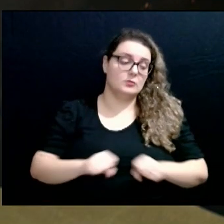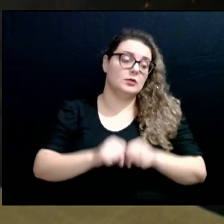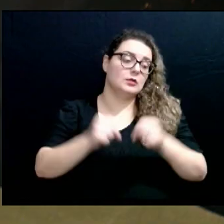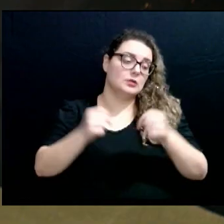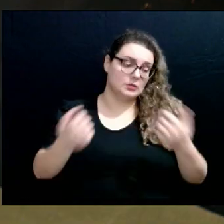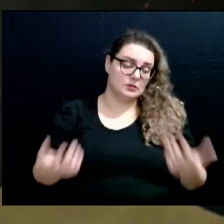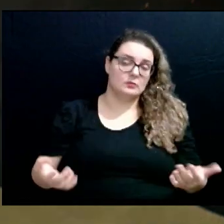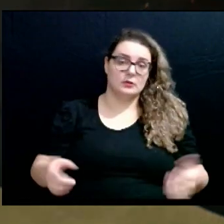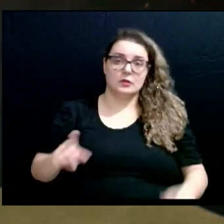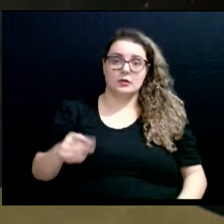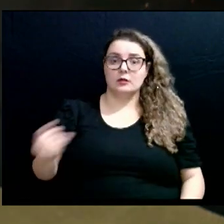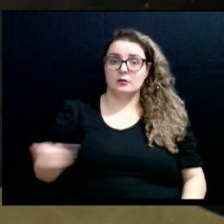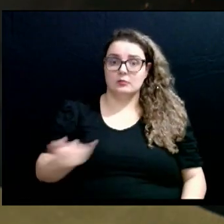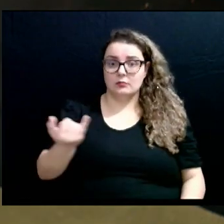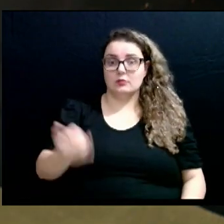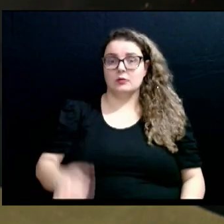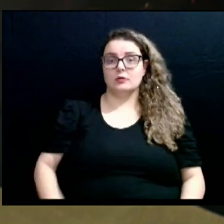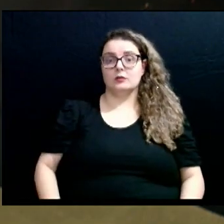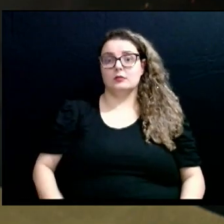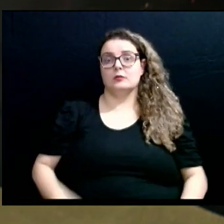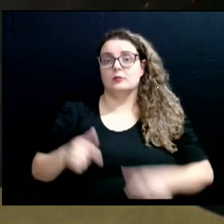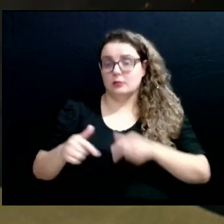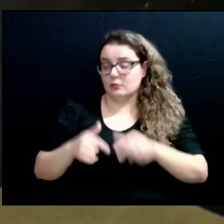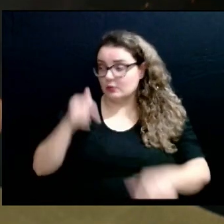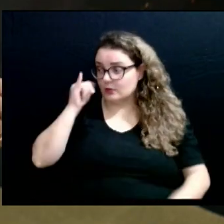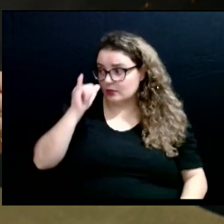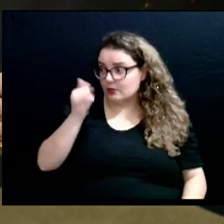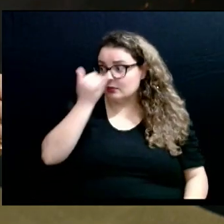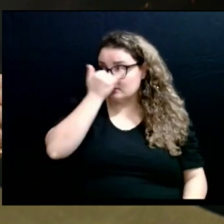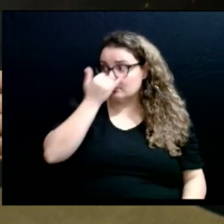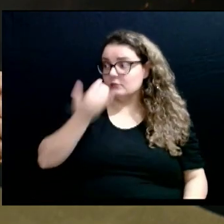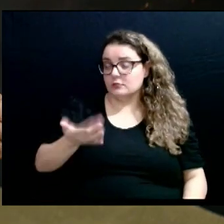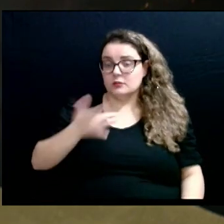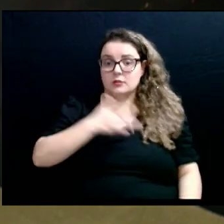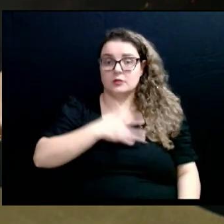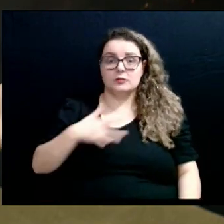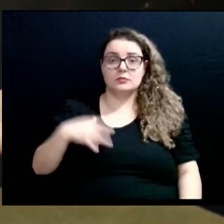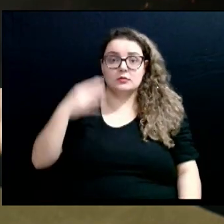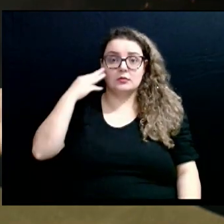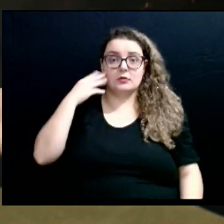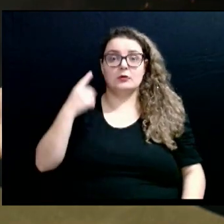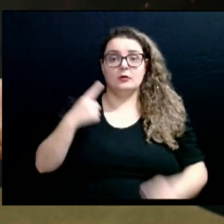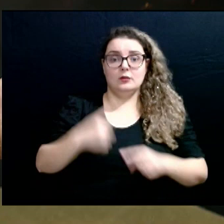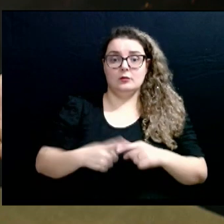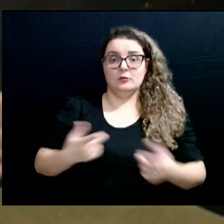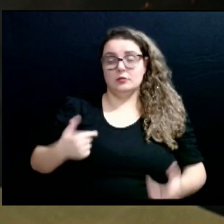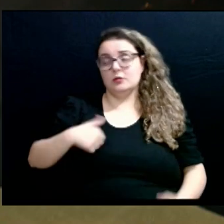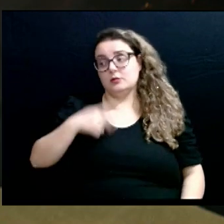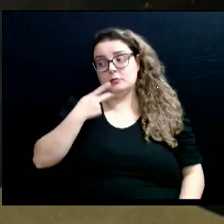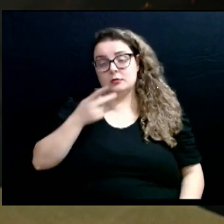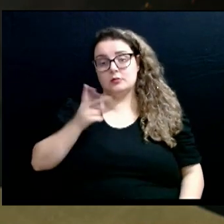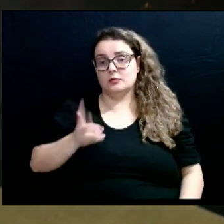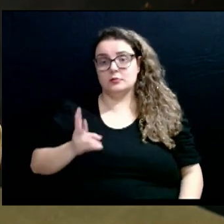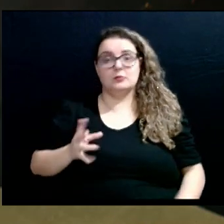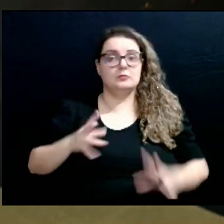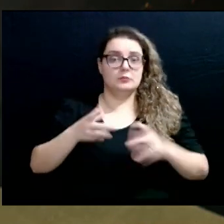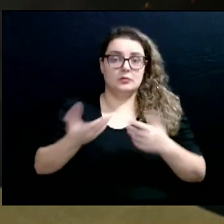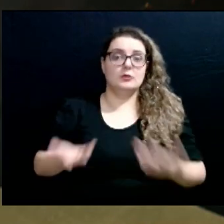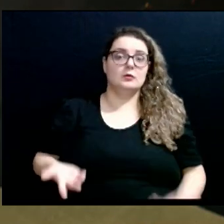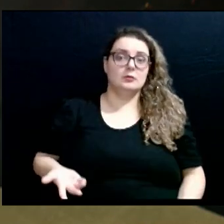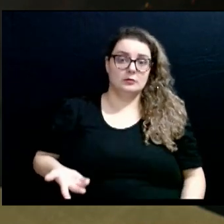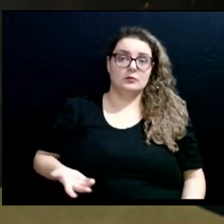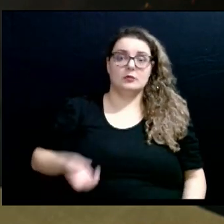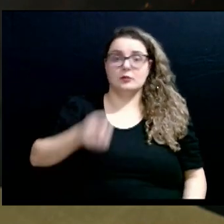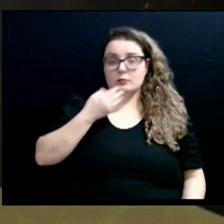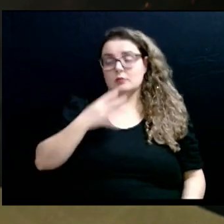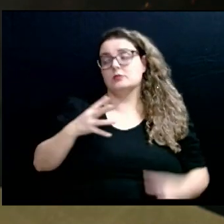gente falar do trabalho com a prevenção, né, da saúde mental, porque assim, eu digo sempre para todos que bom se todo mundo pudesse